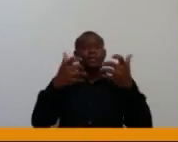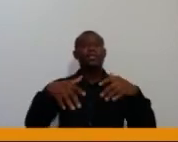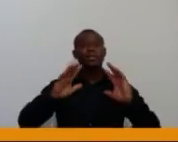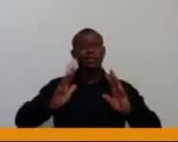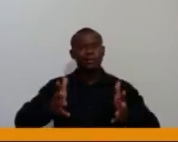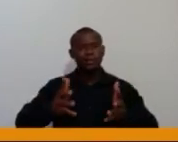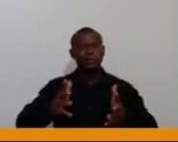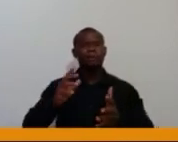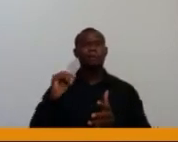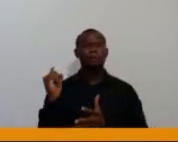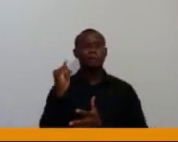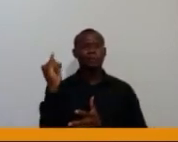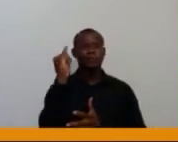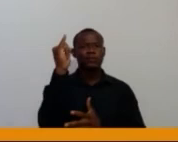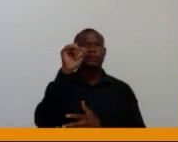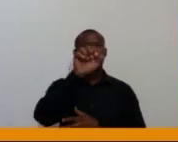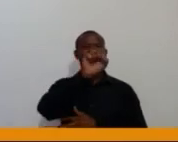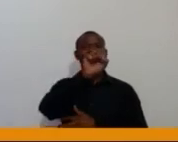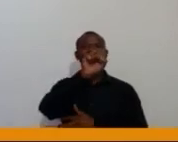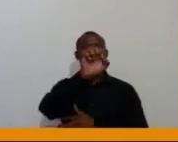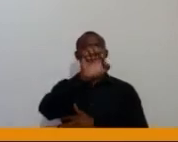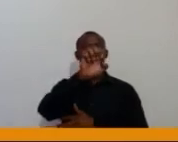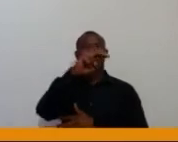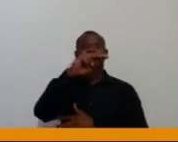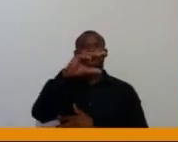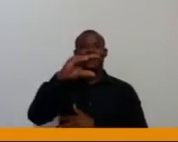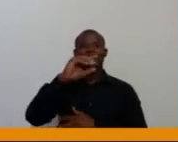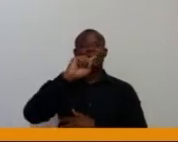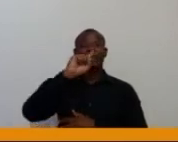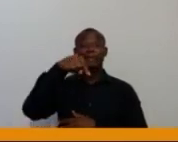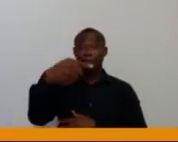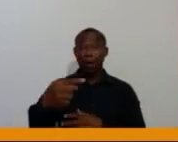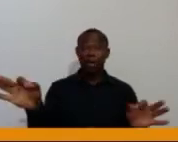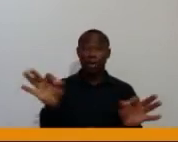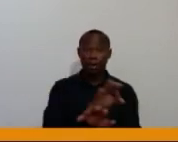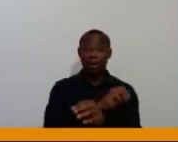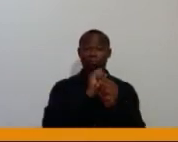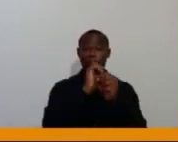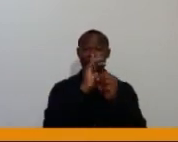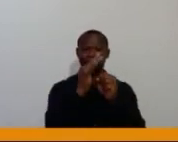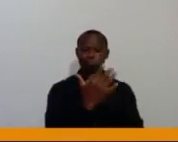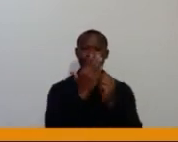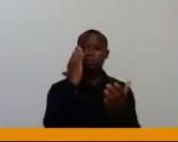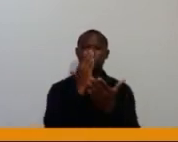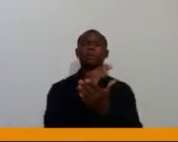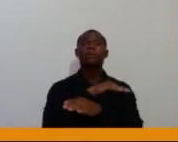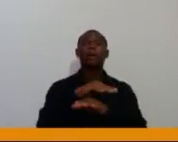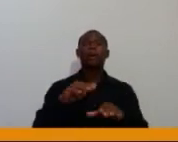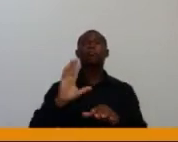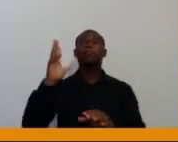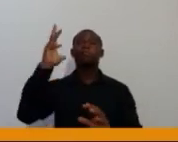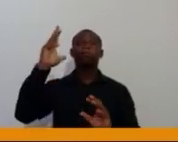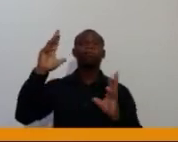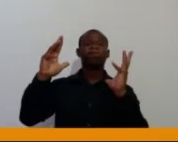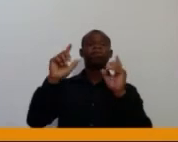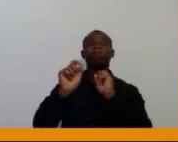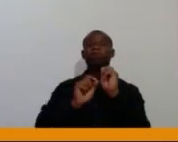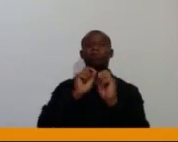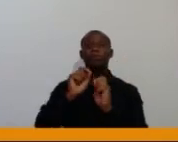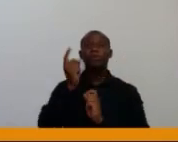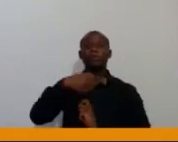é? Então, nós teríamos, já estamos fazendo uma visão projetiva e o Senac já